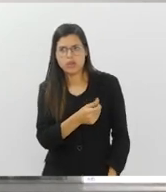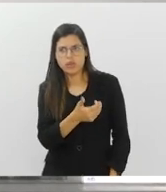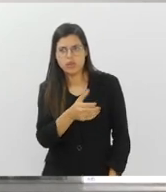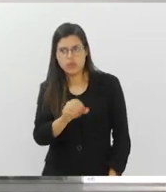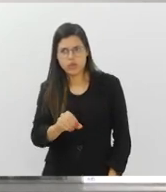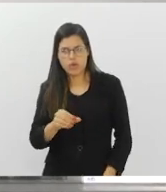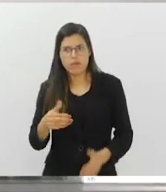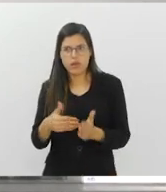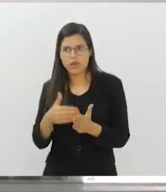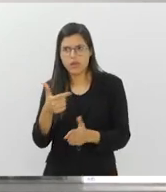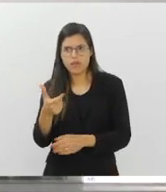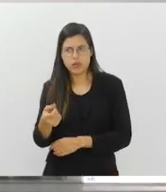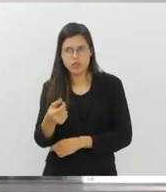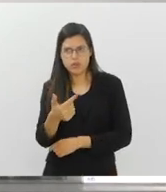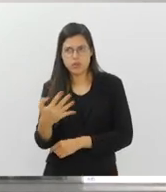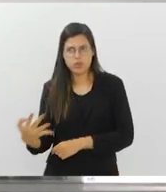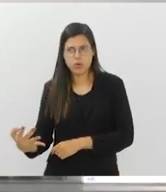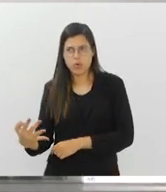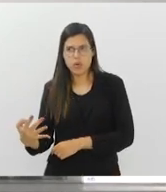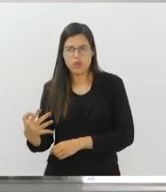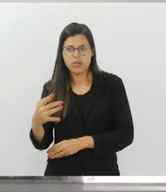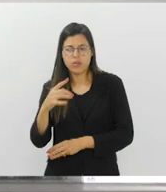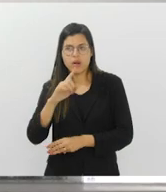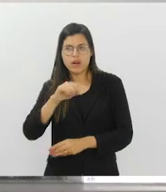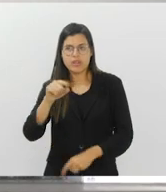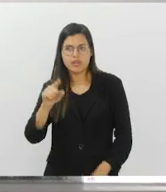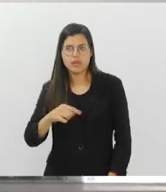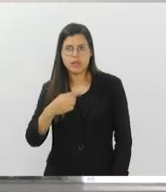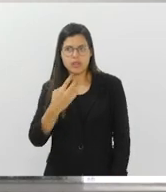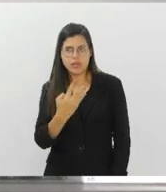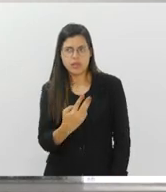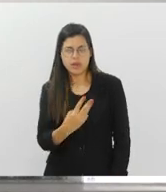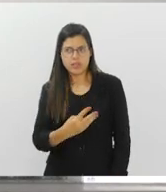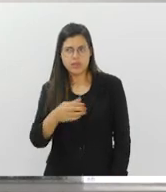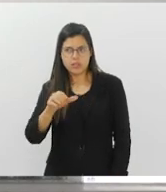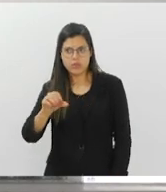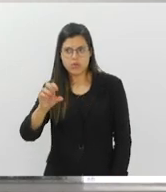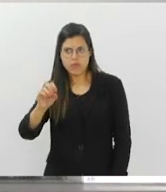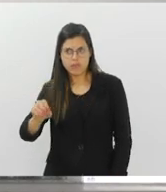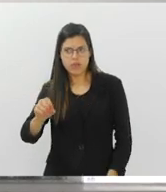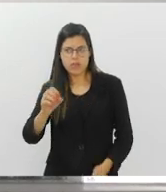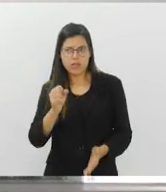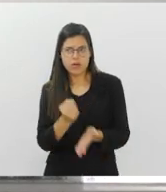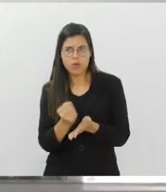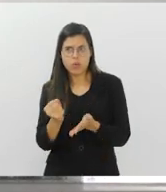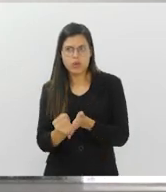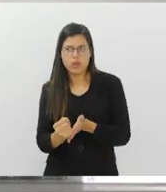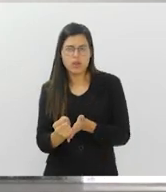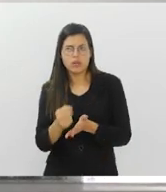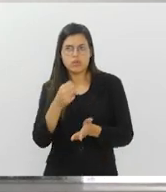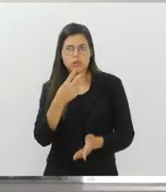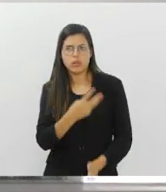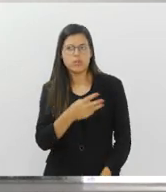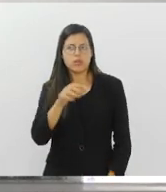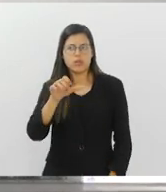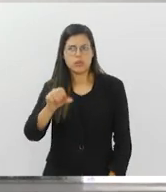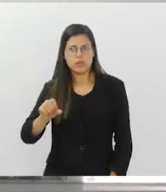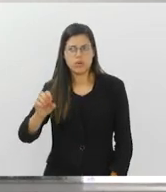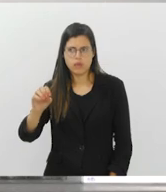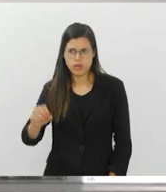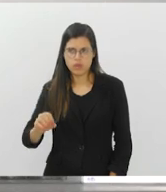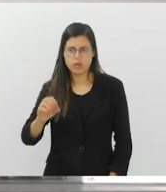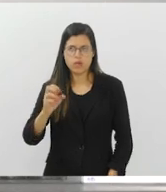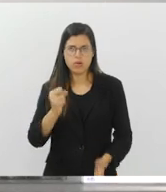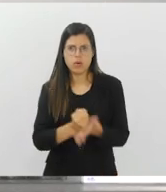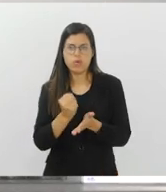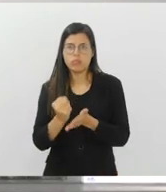2024, foram cancelados unilateralmente 390 contratos. E 390 contratos,